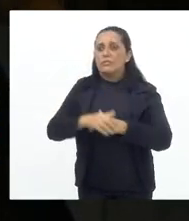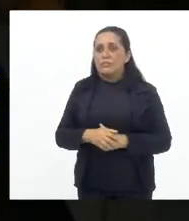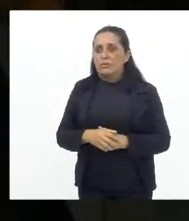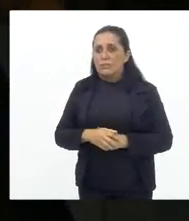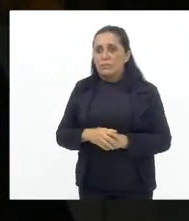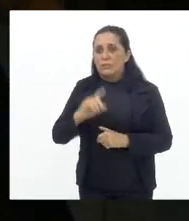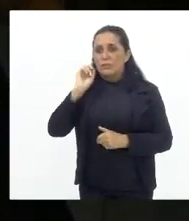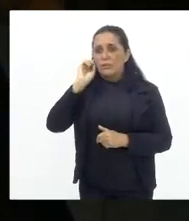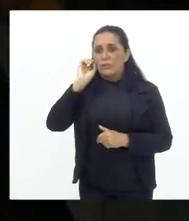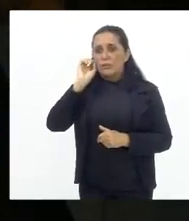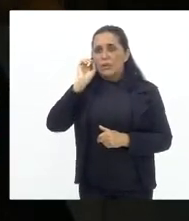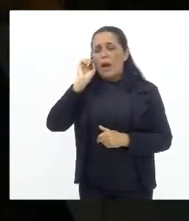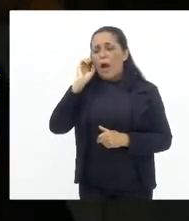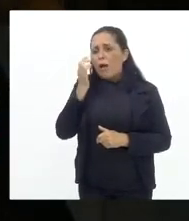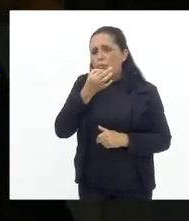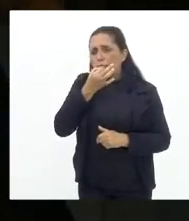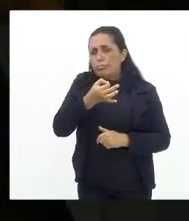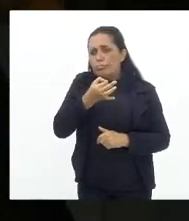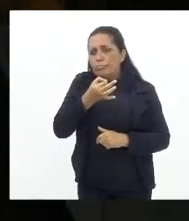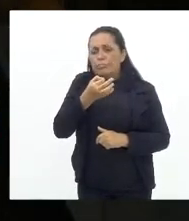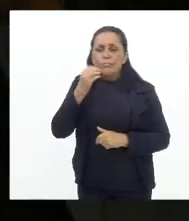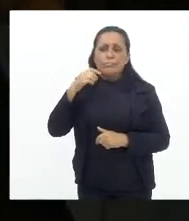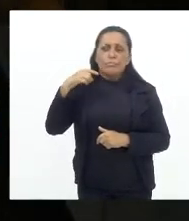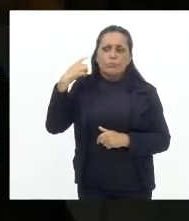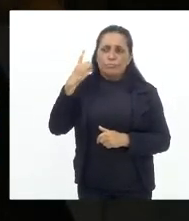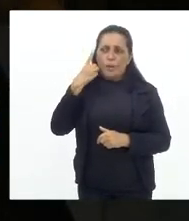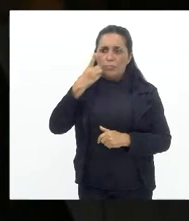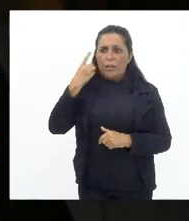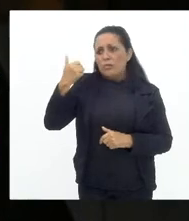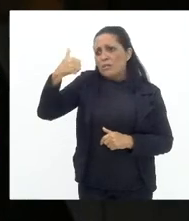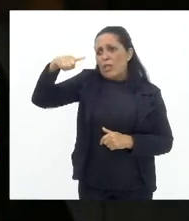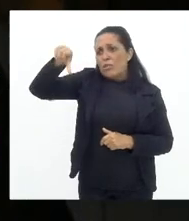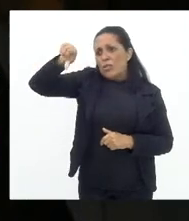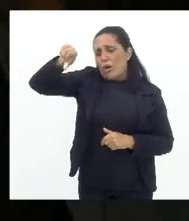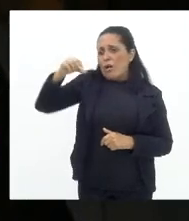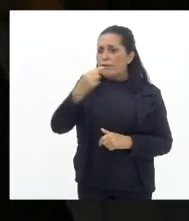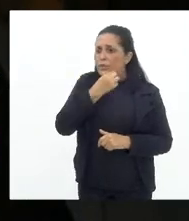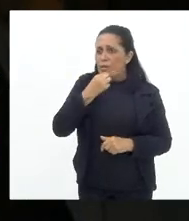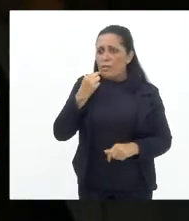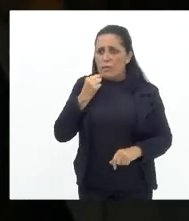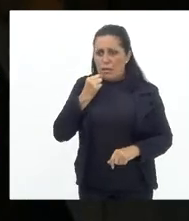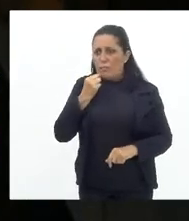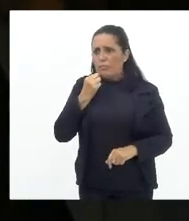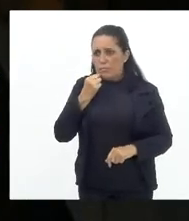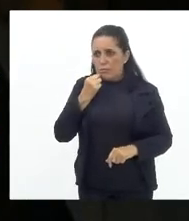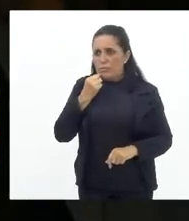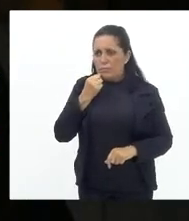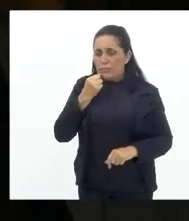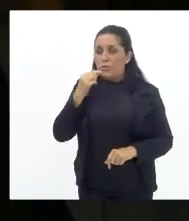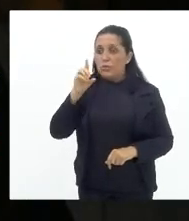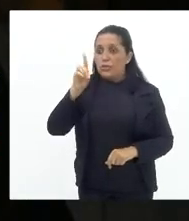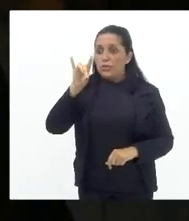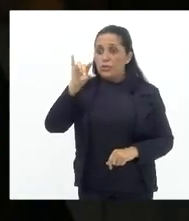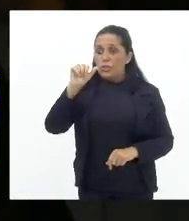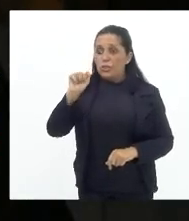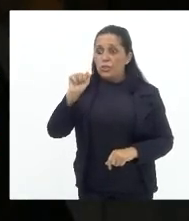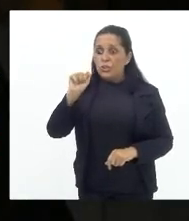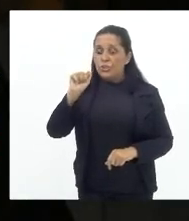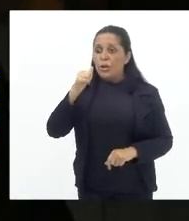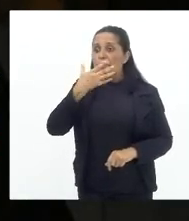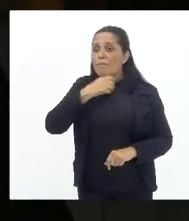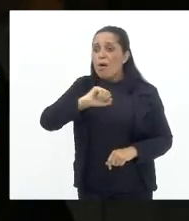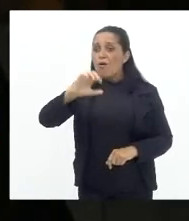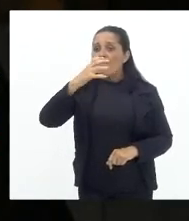um sugeriu deputado Valdete no dia Dezenove de Setembro dia que Paulo